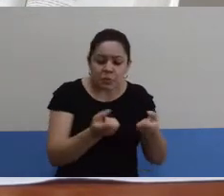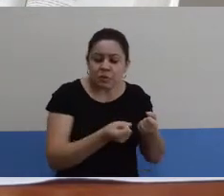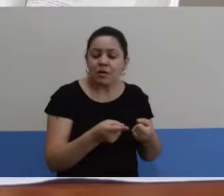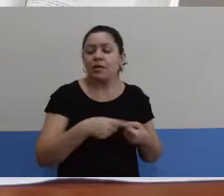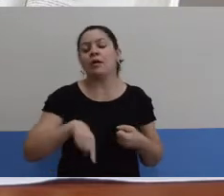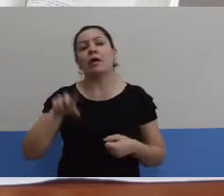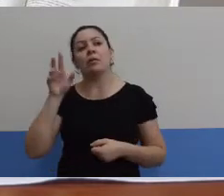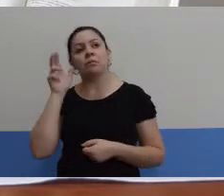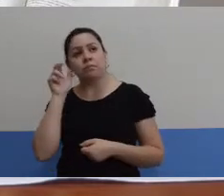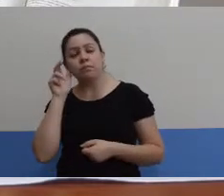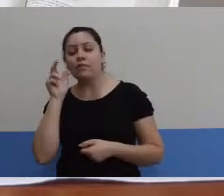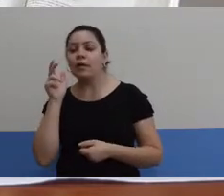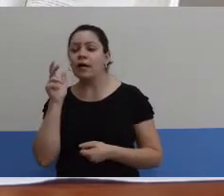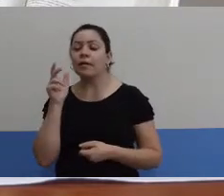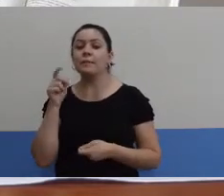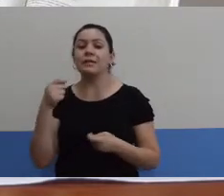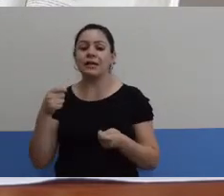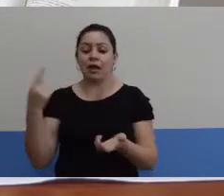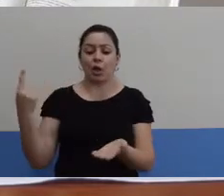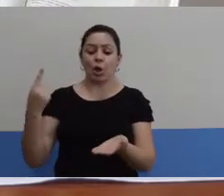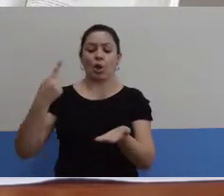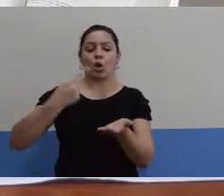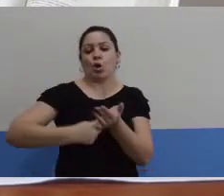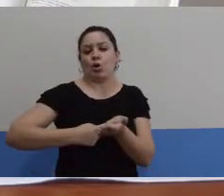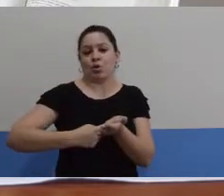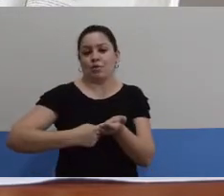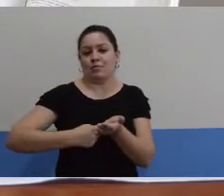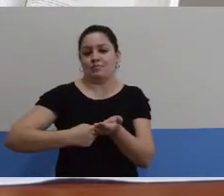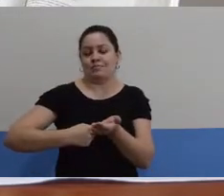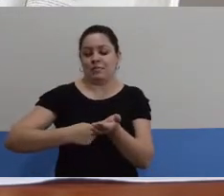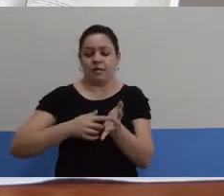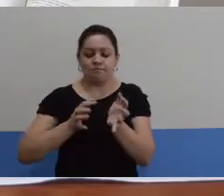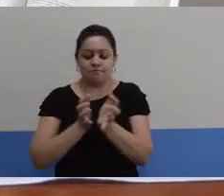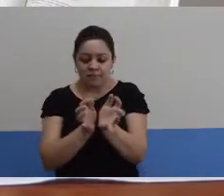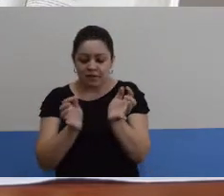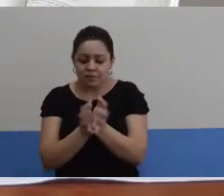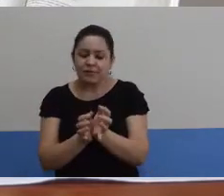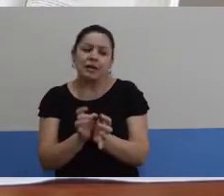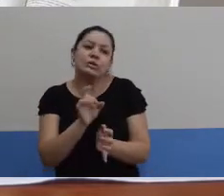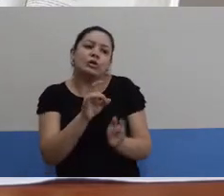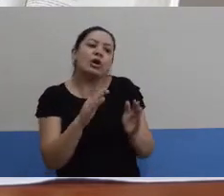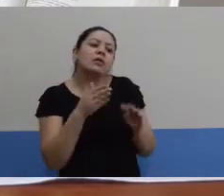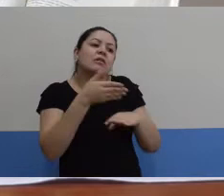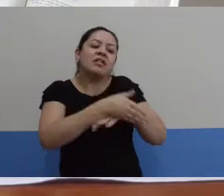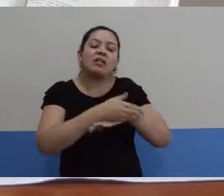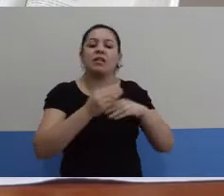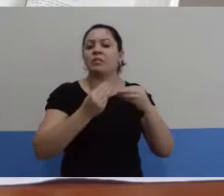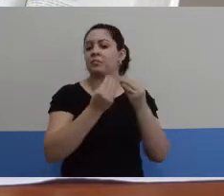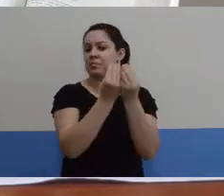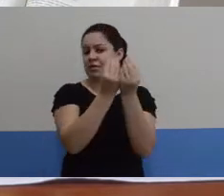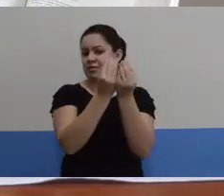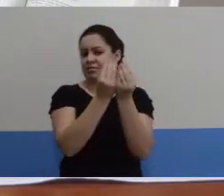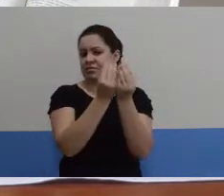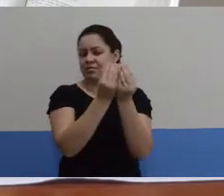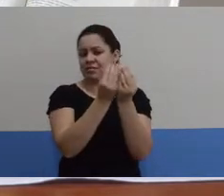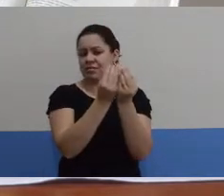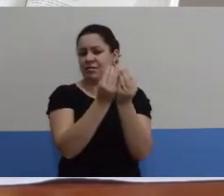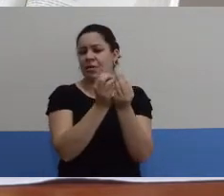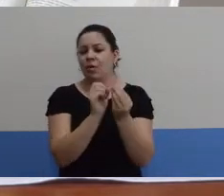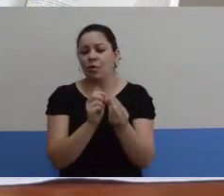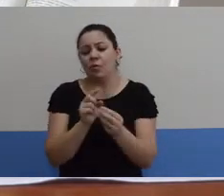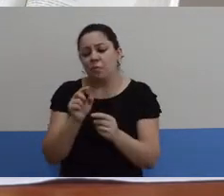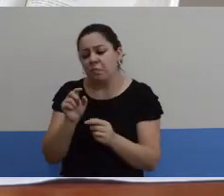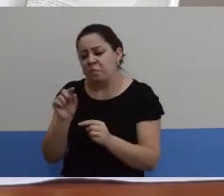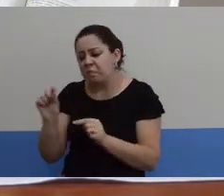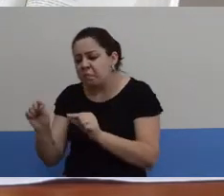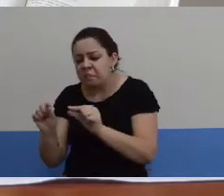basta ser membro da igreja participando das missas, participando de algumas atividades,